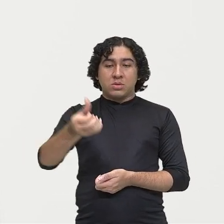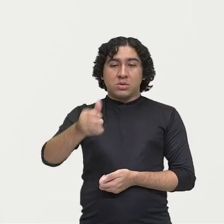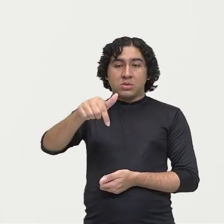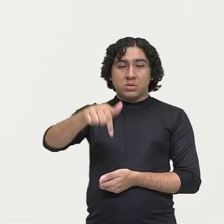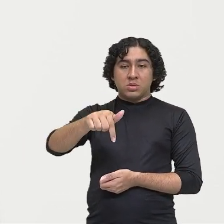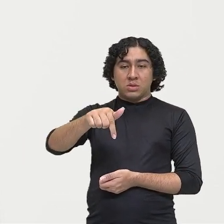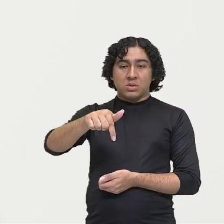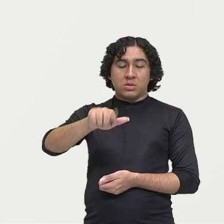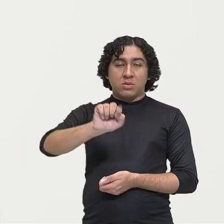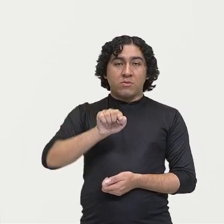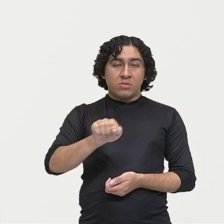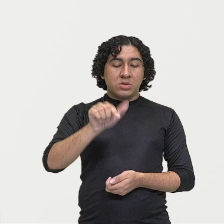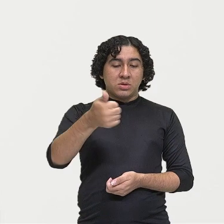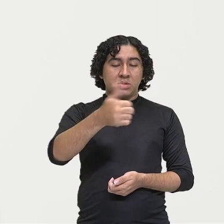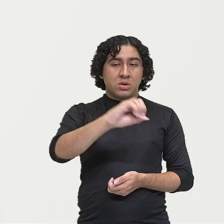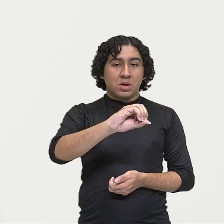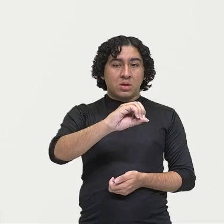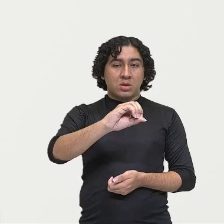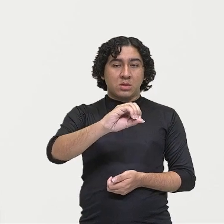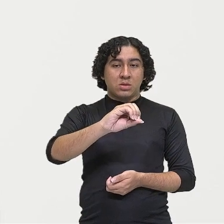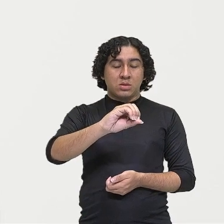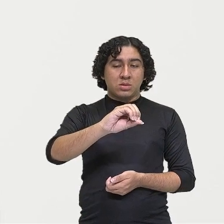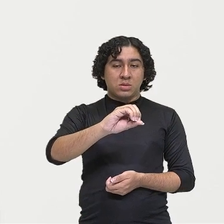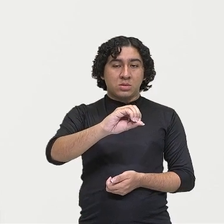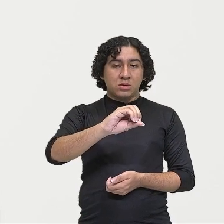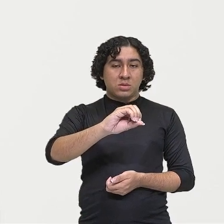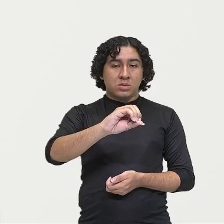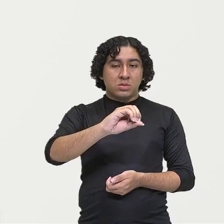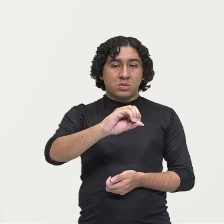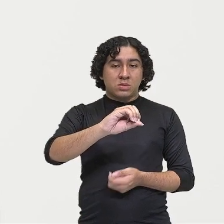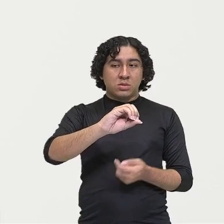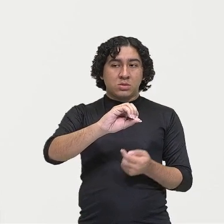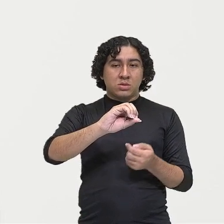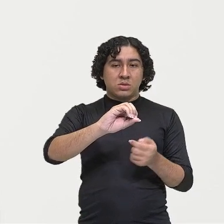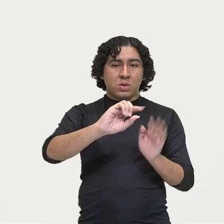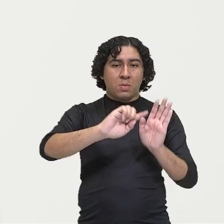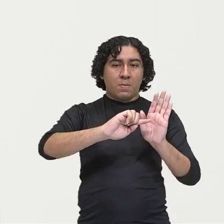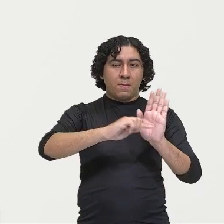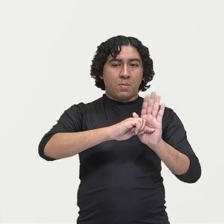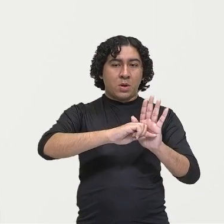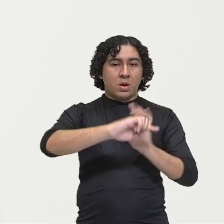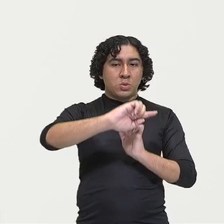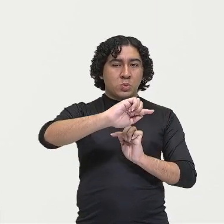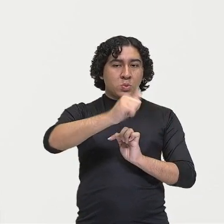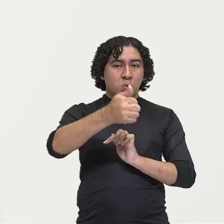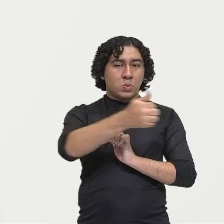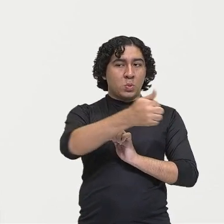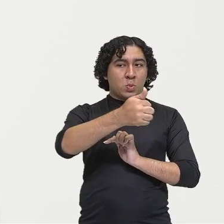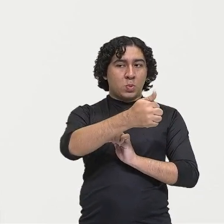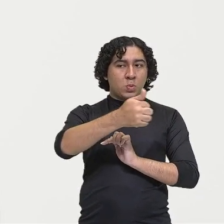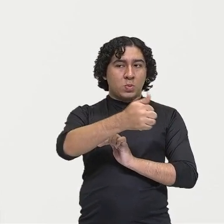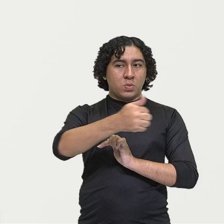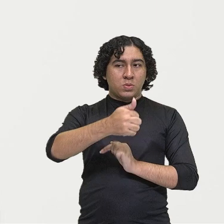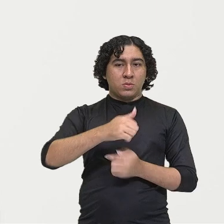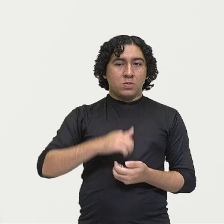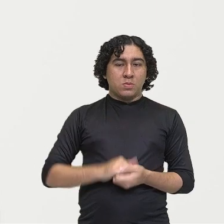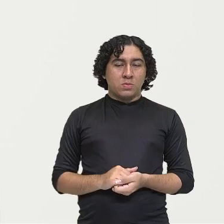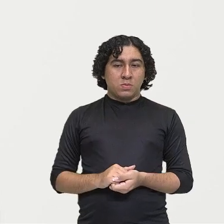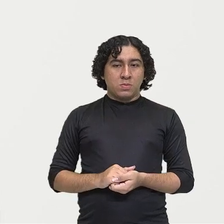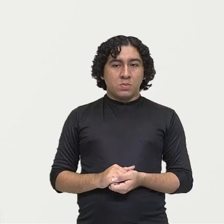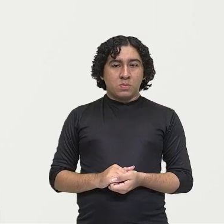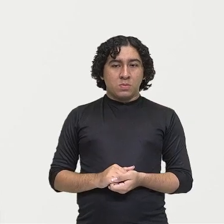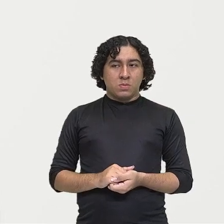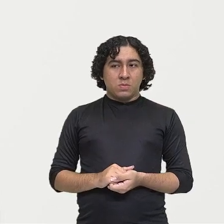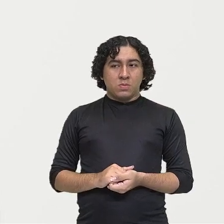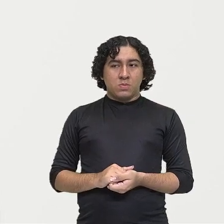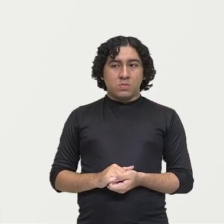6,67 vezes 10 elevado a menos 11 Newton vezes metro ao quadrado por